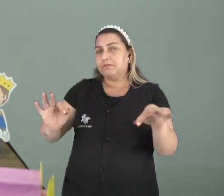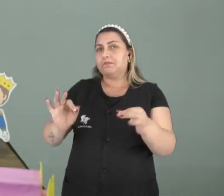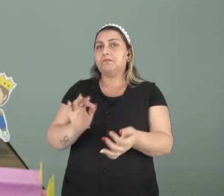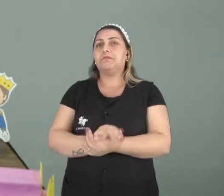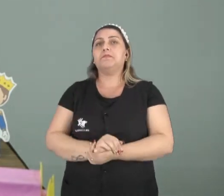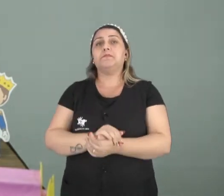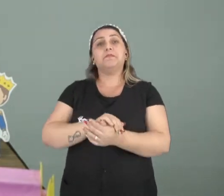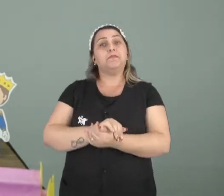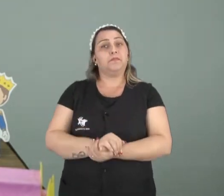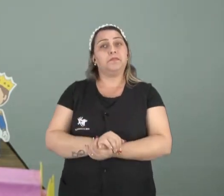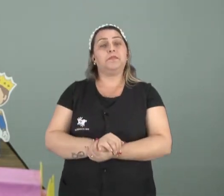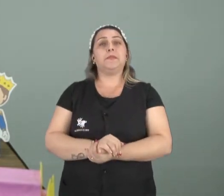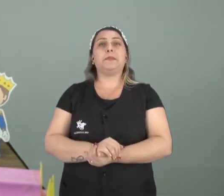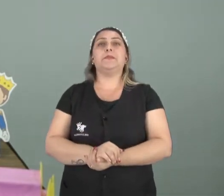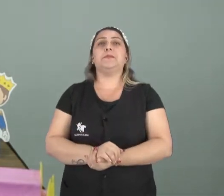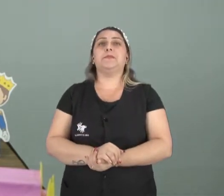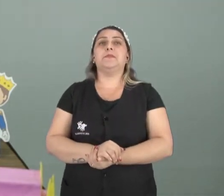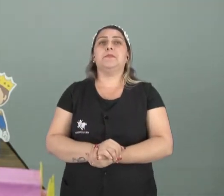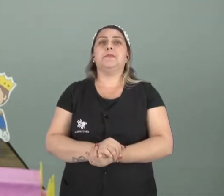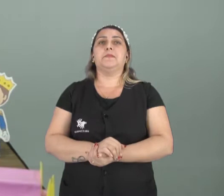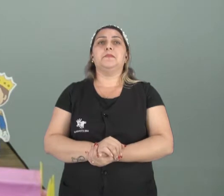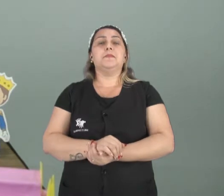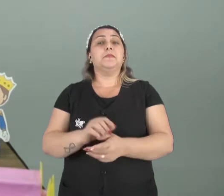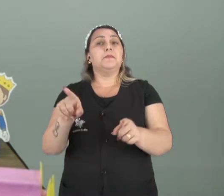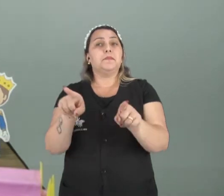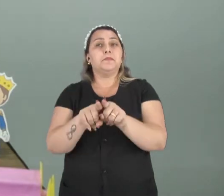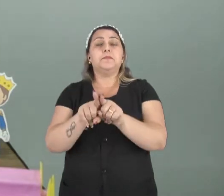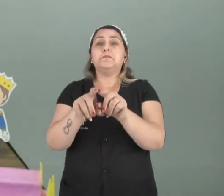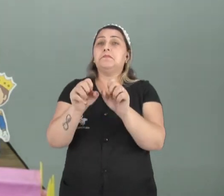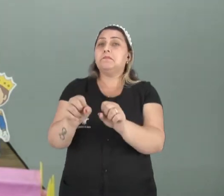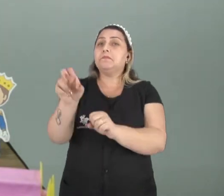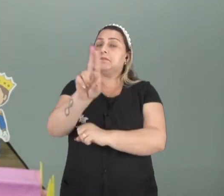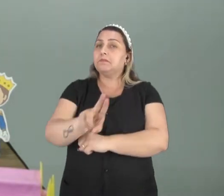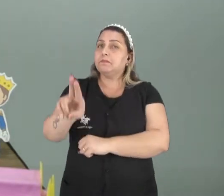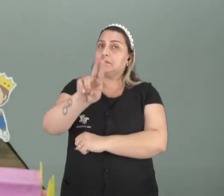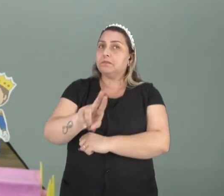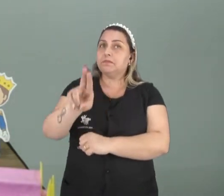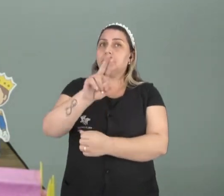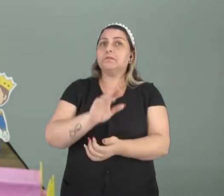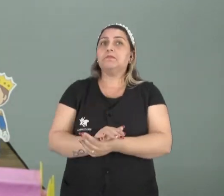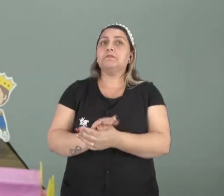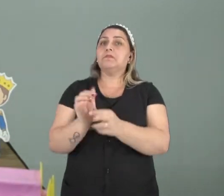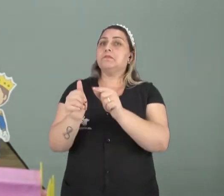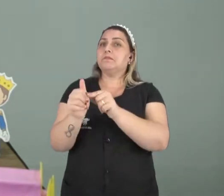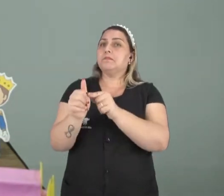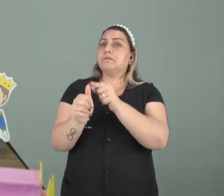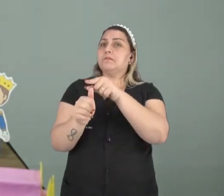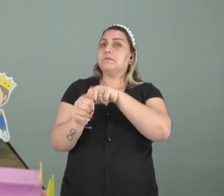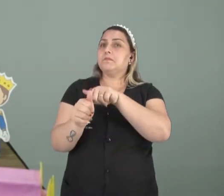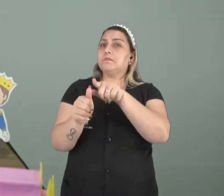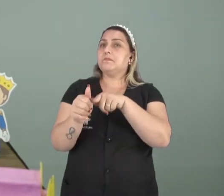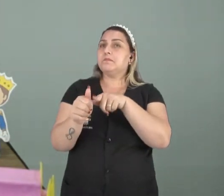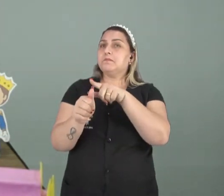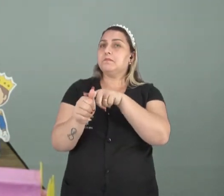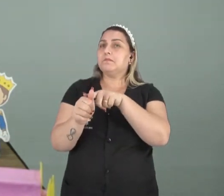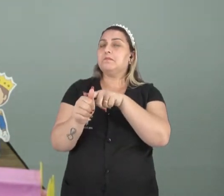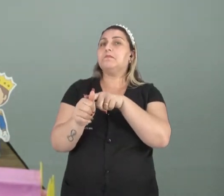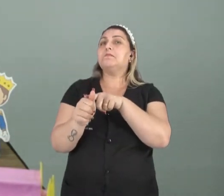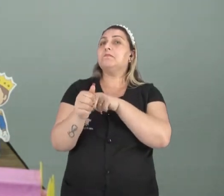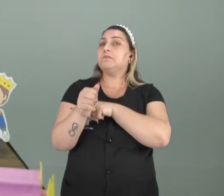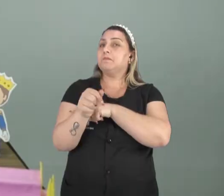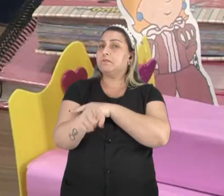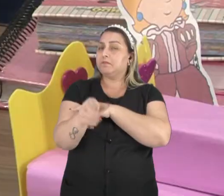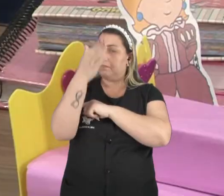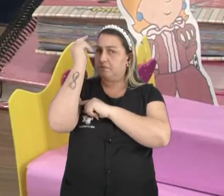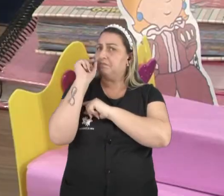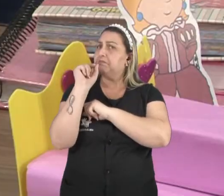Para retirar essas medidas? Nós também podemos utilizar a polegada. Você sabe o que